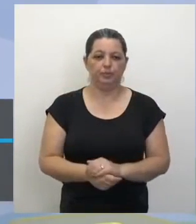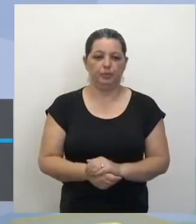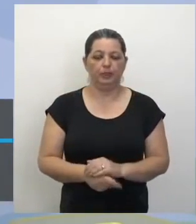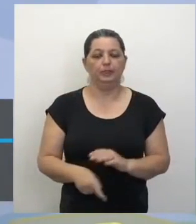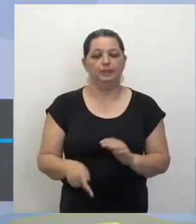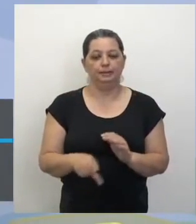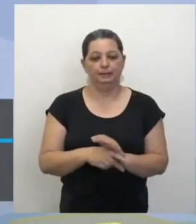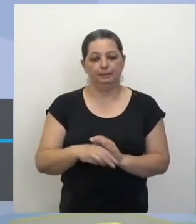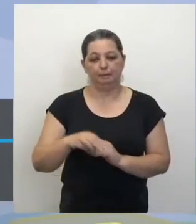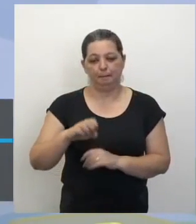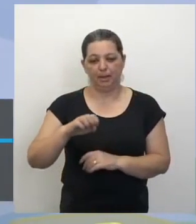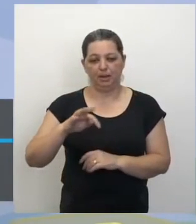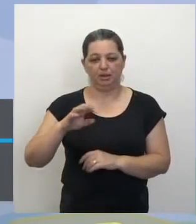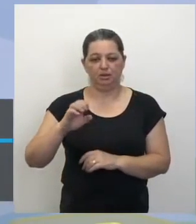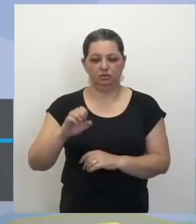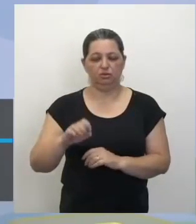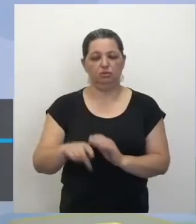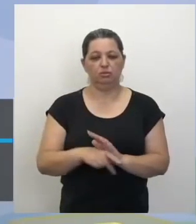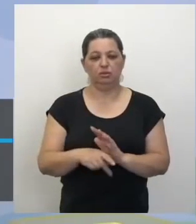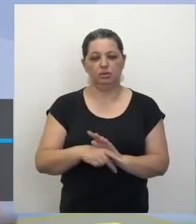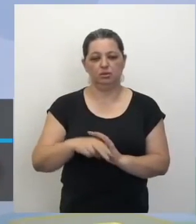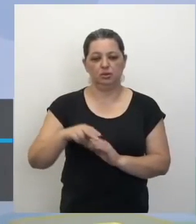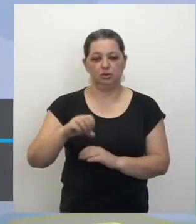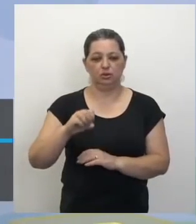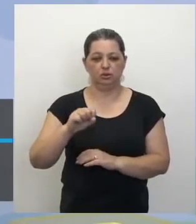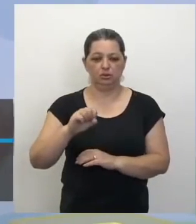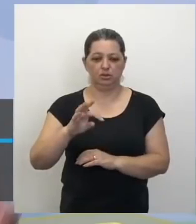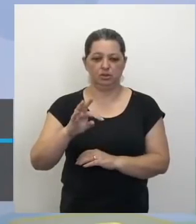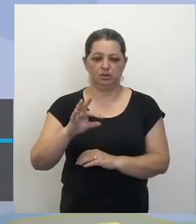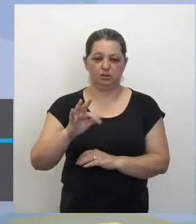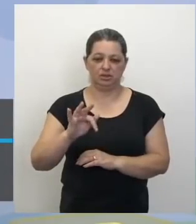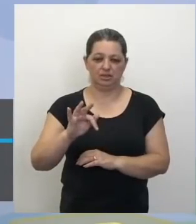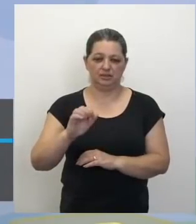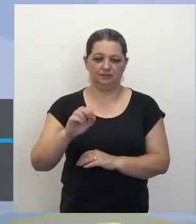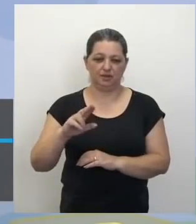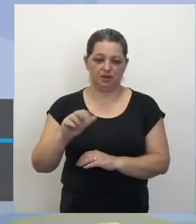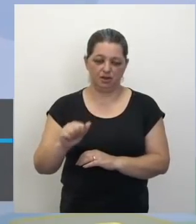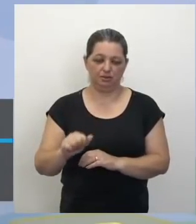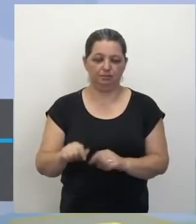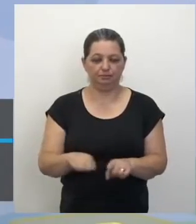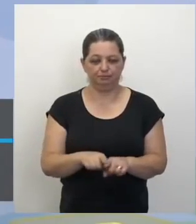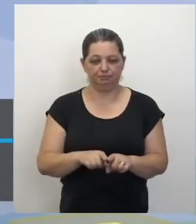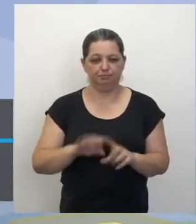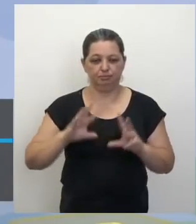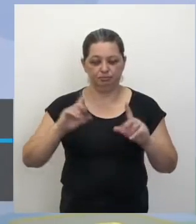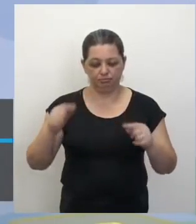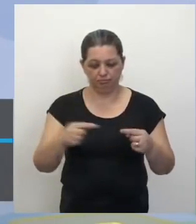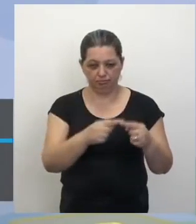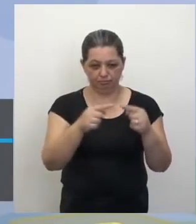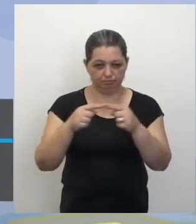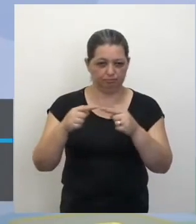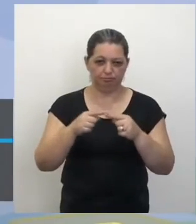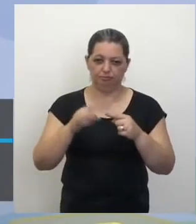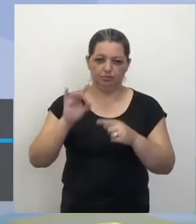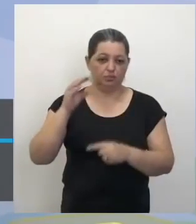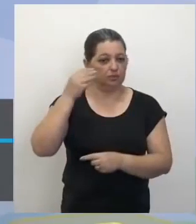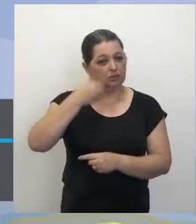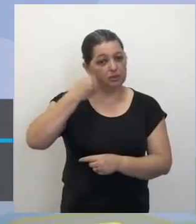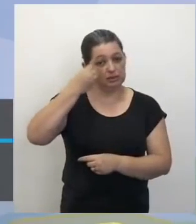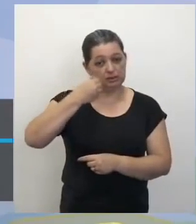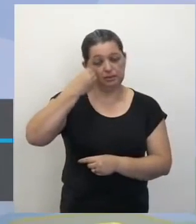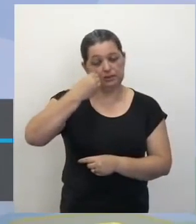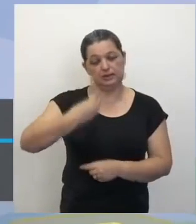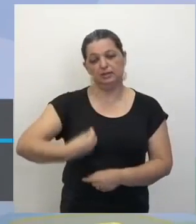noosfera, e que ajuda a gente a se conectar, todos nós, seres vivos do planeta, numa só experiência de